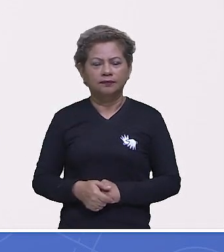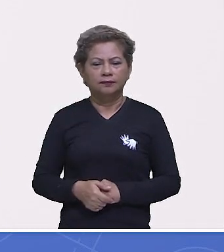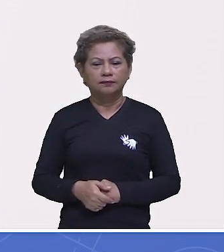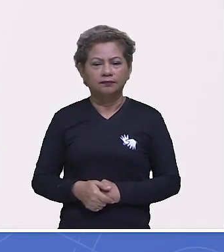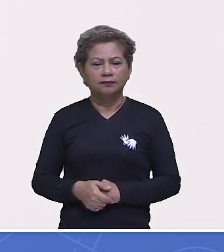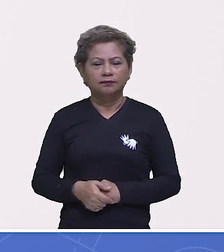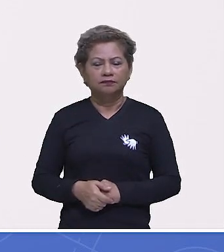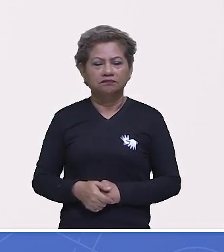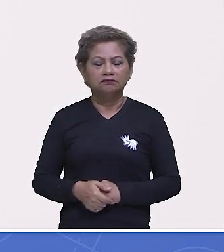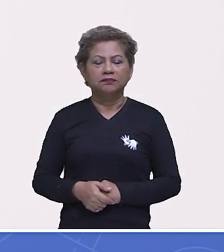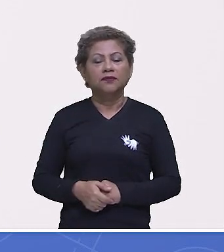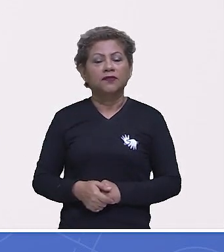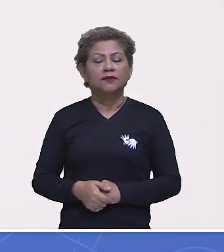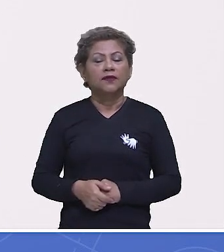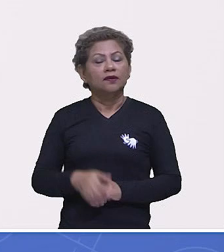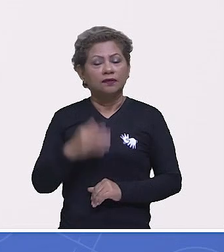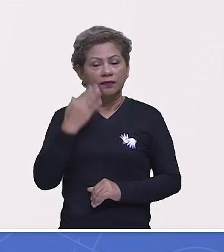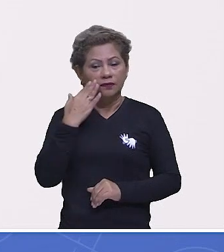Ok.